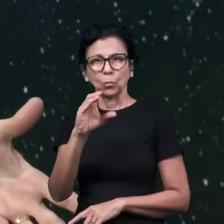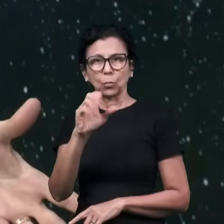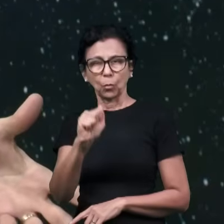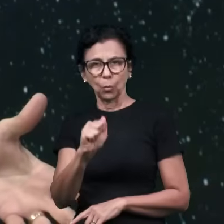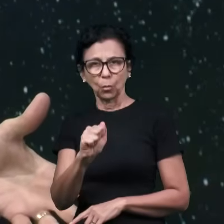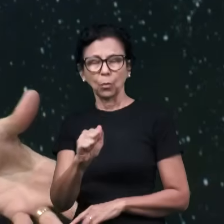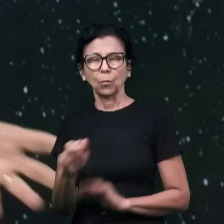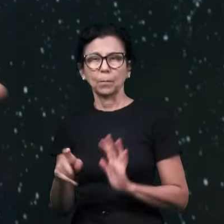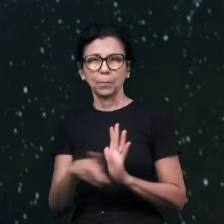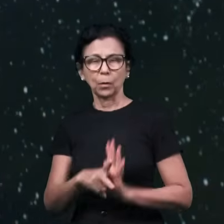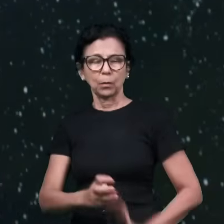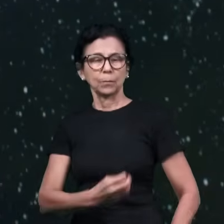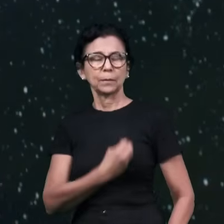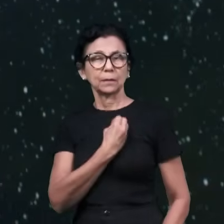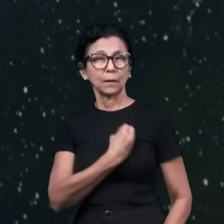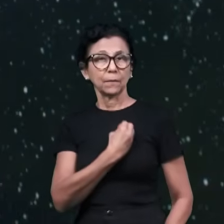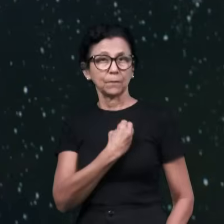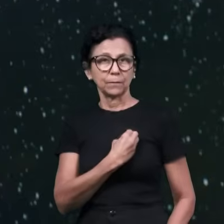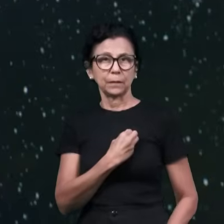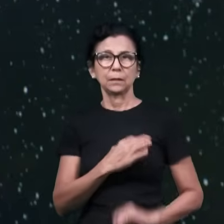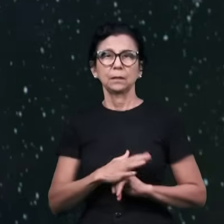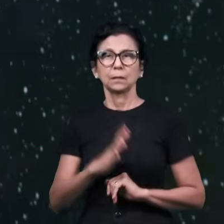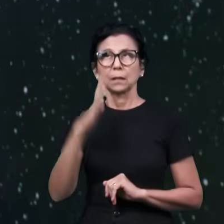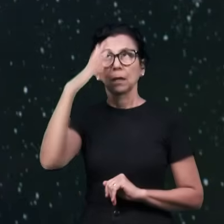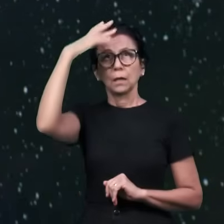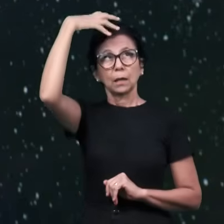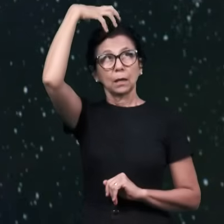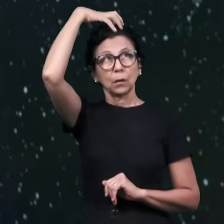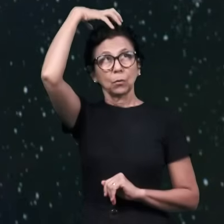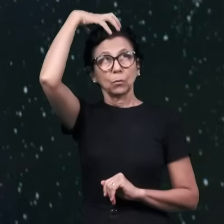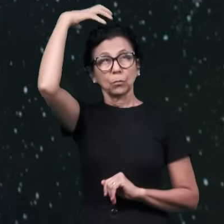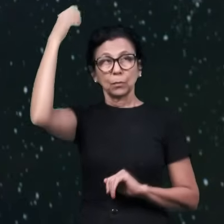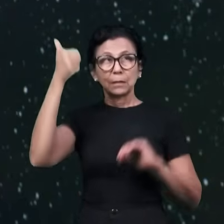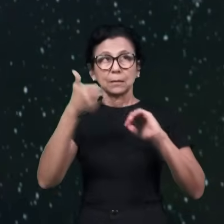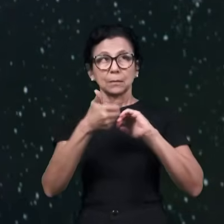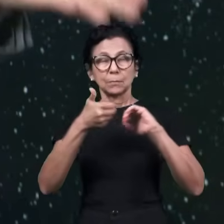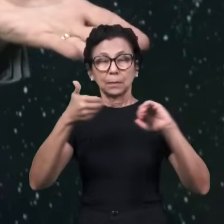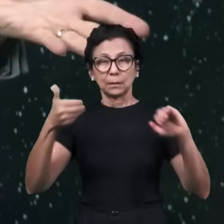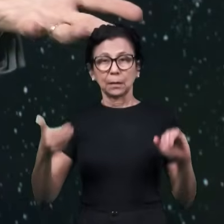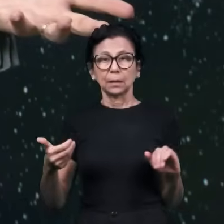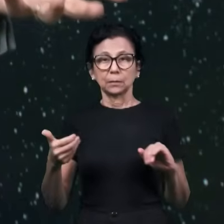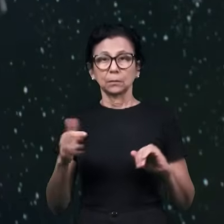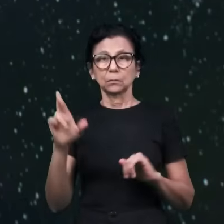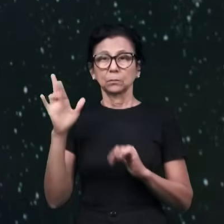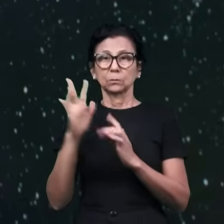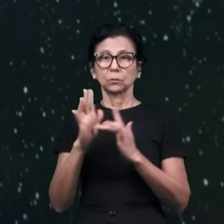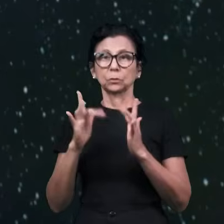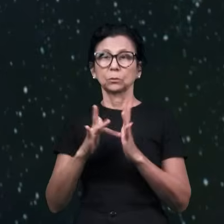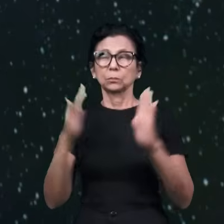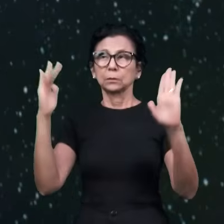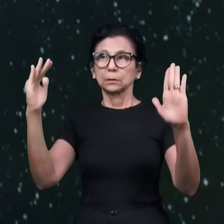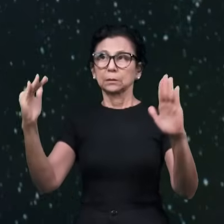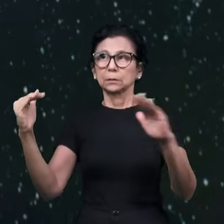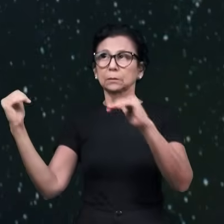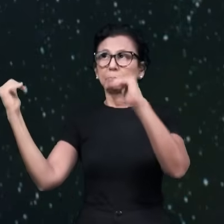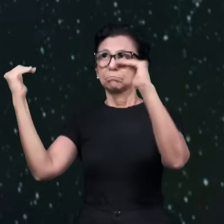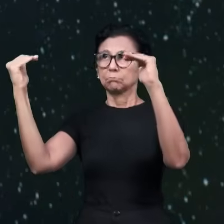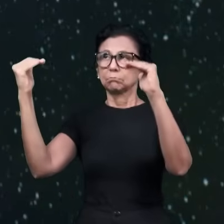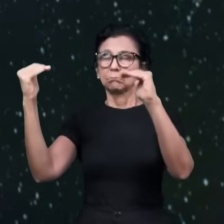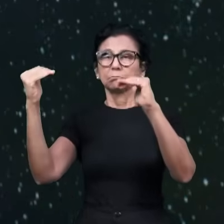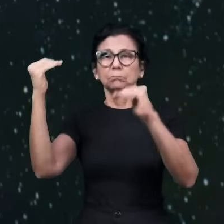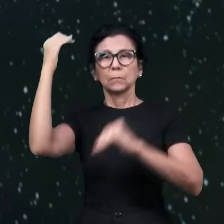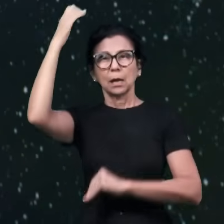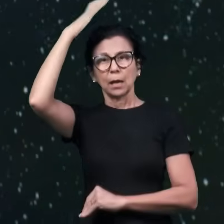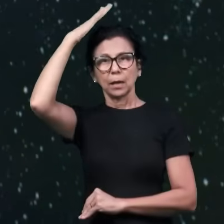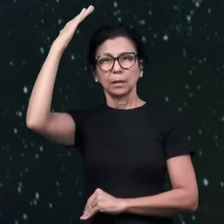soberana vocação. Então, é a coroa, o Senhor como Rei, como soberano, e a coroa da vida que é